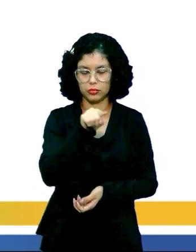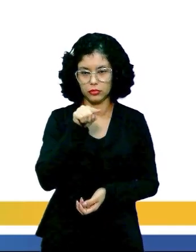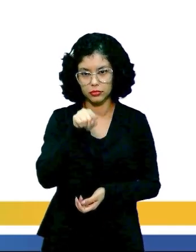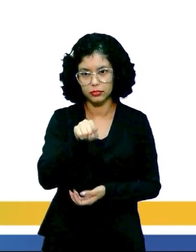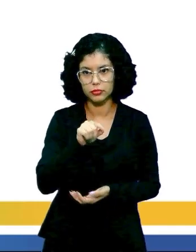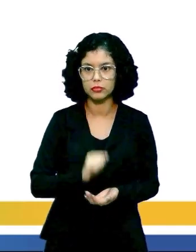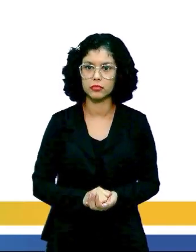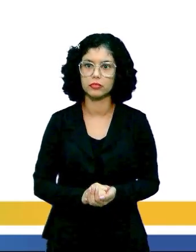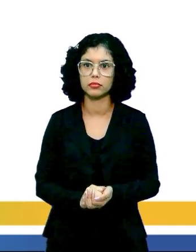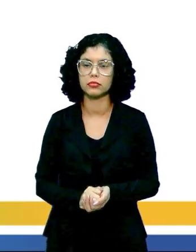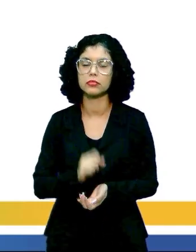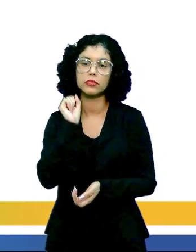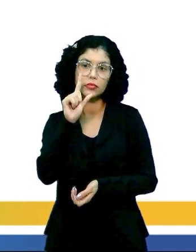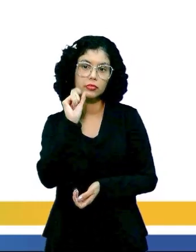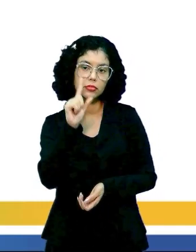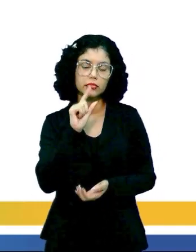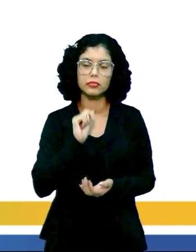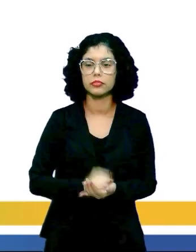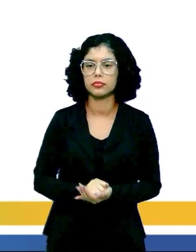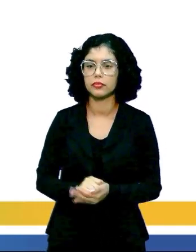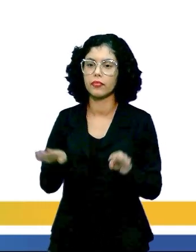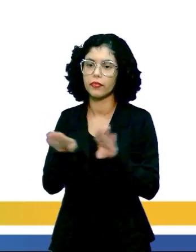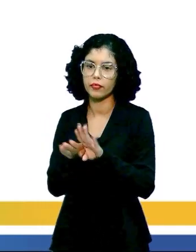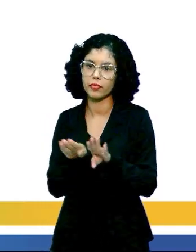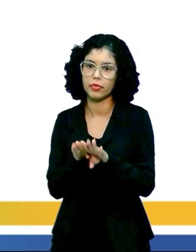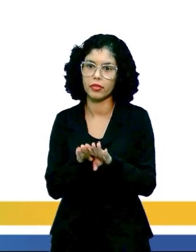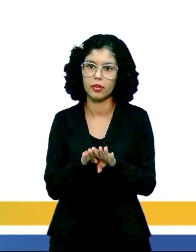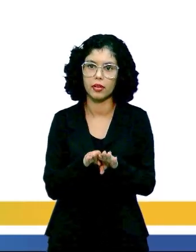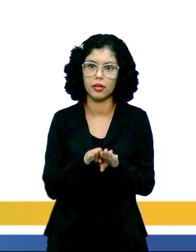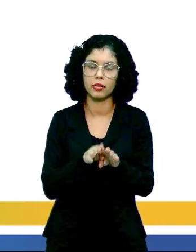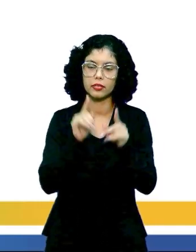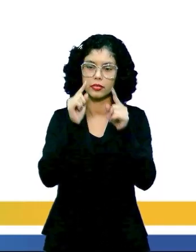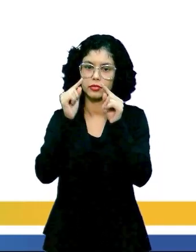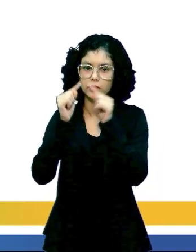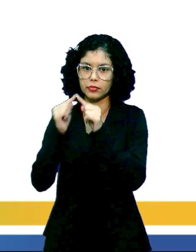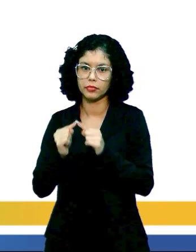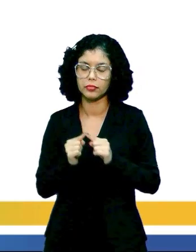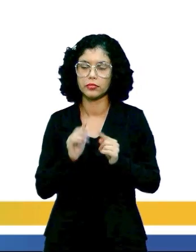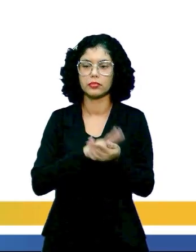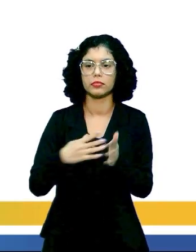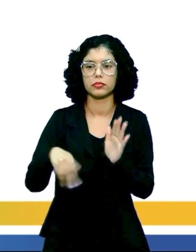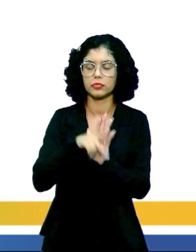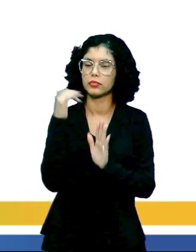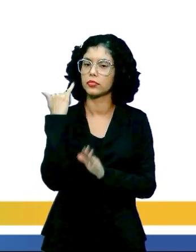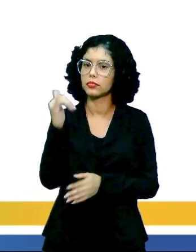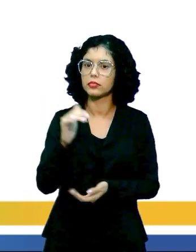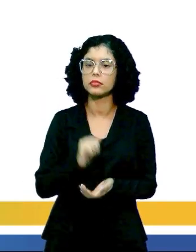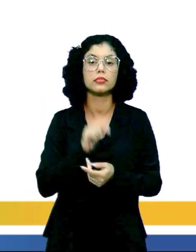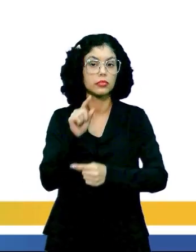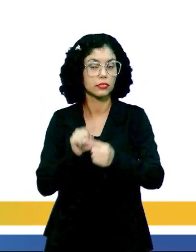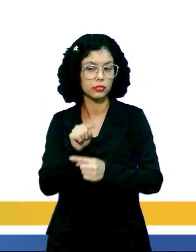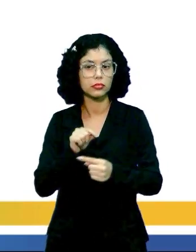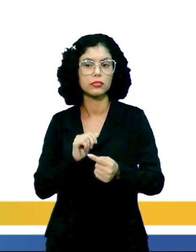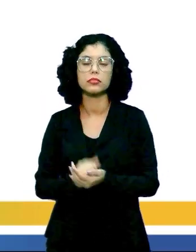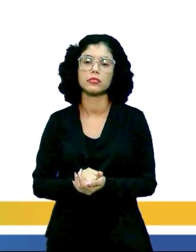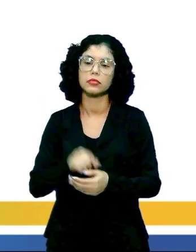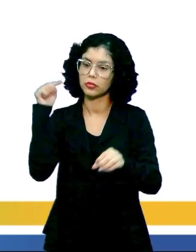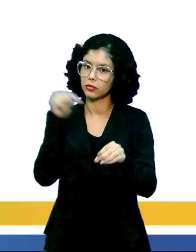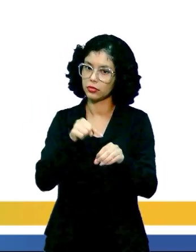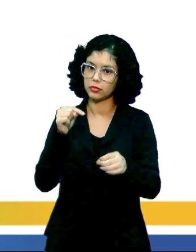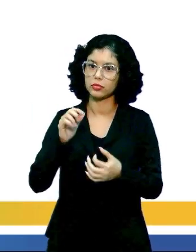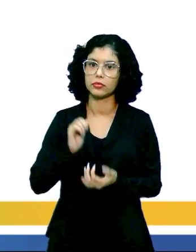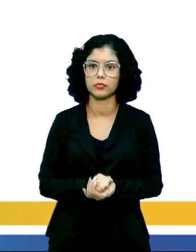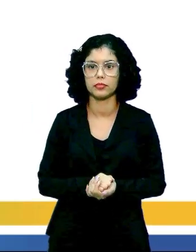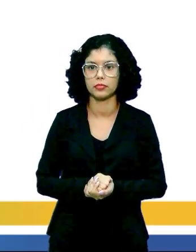bolinhas azuis. Então, a eletrosfera, na verdade, são as casinhas dos elétrons. Então, o átomo agora ele tem divisões, ele tem um núcleo e